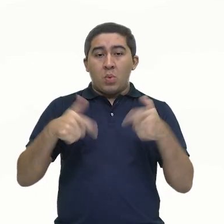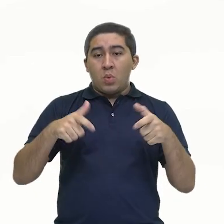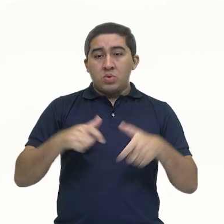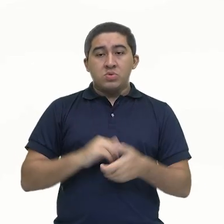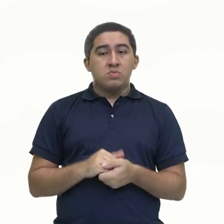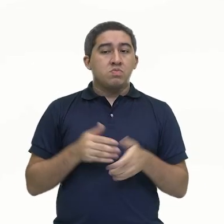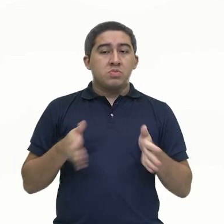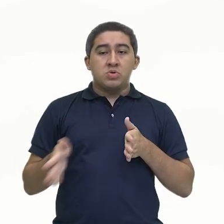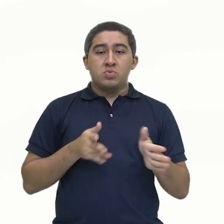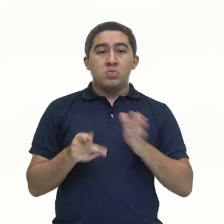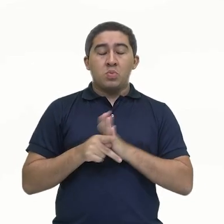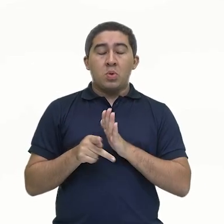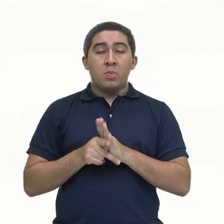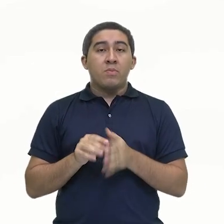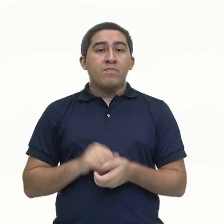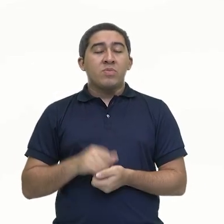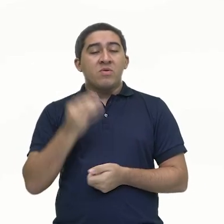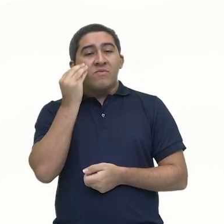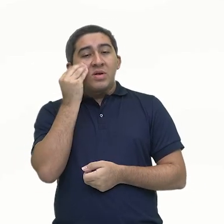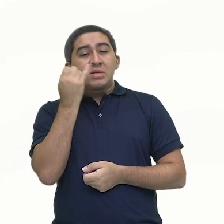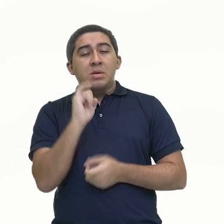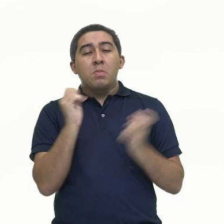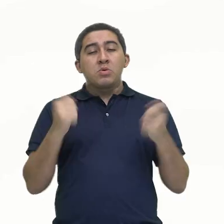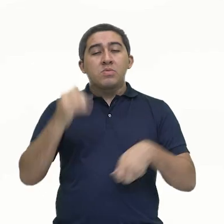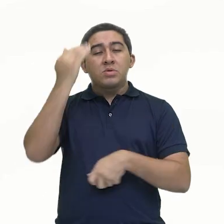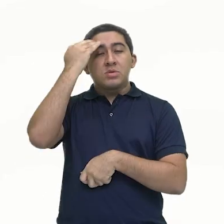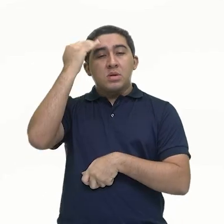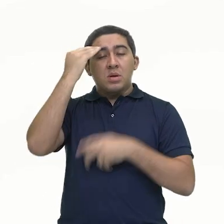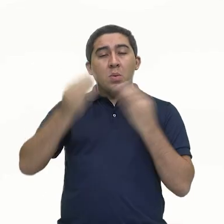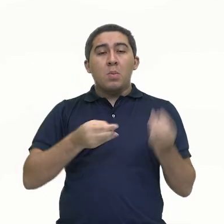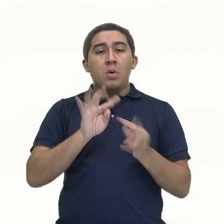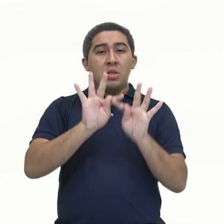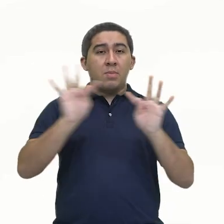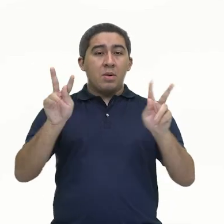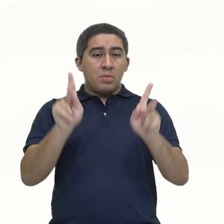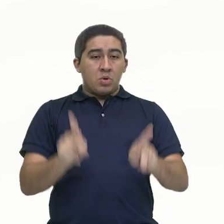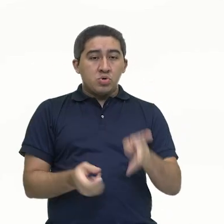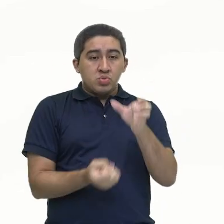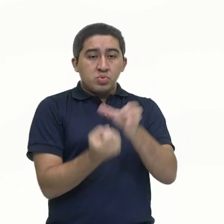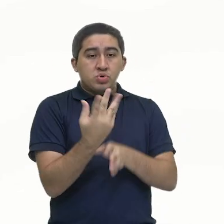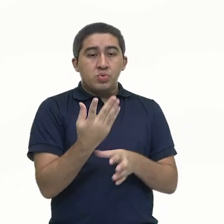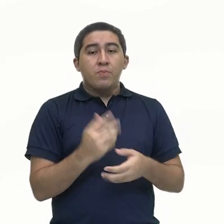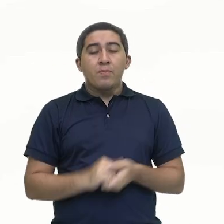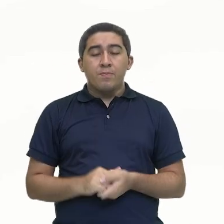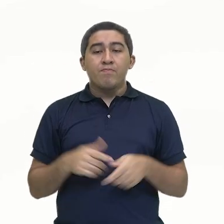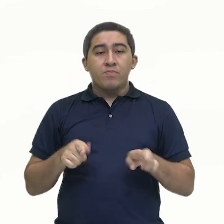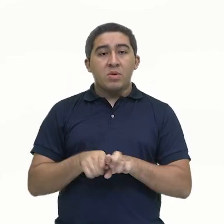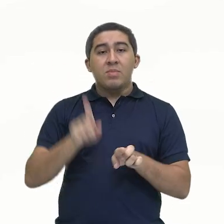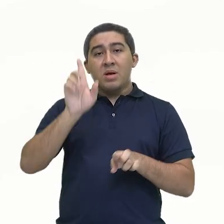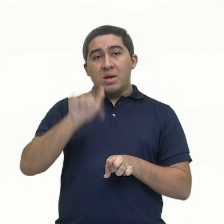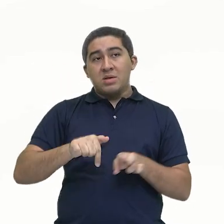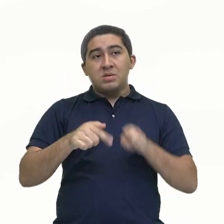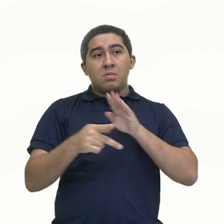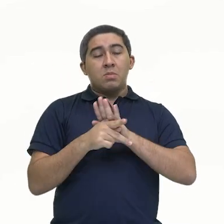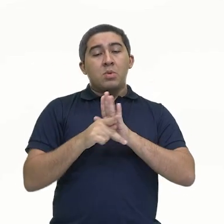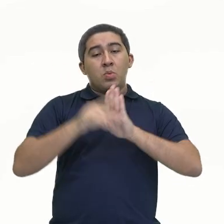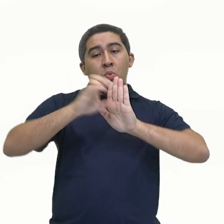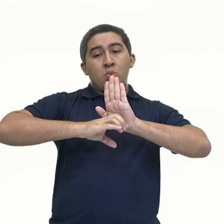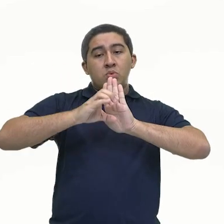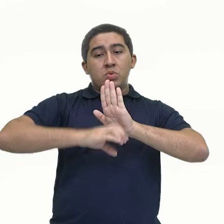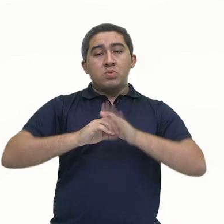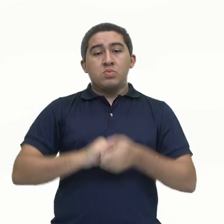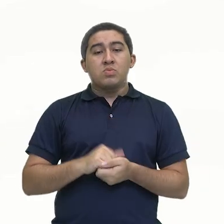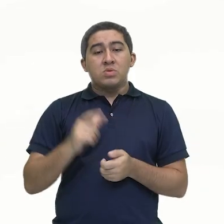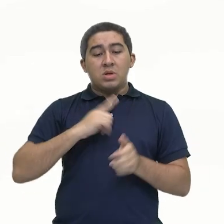na época, para tentar compreender a elaboração da tabela periódica. Então, através desses conceitos